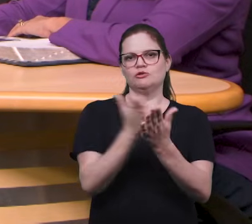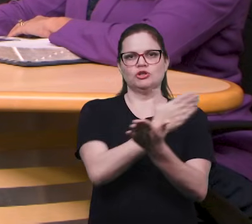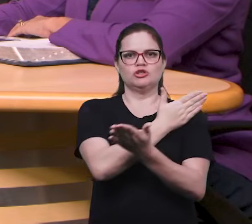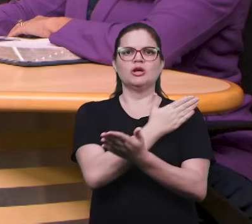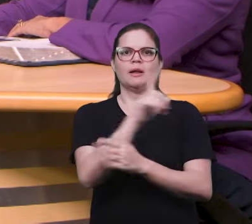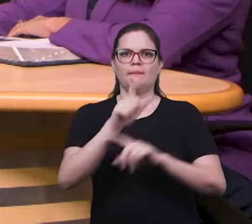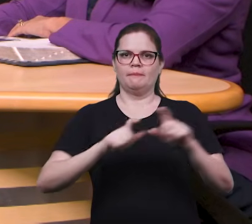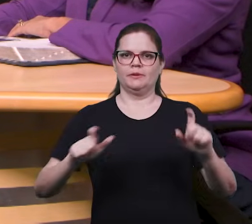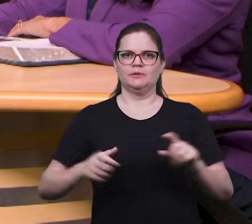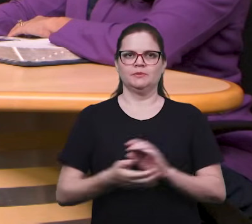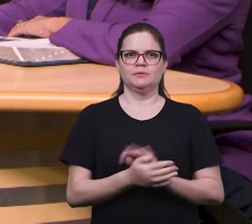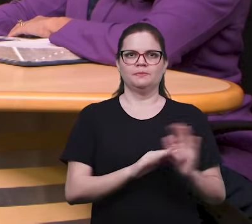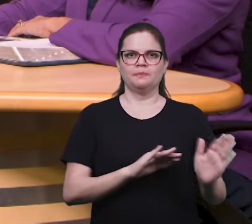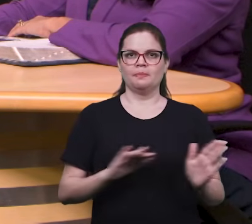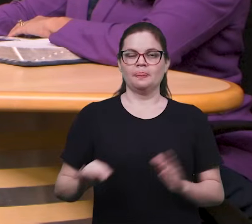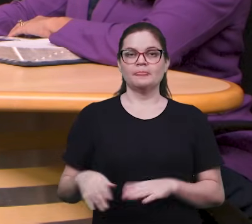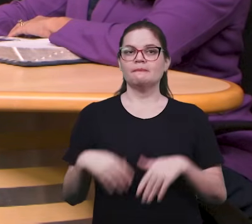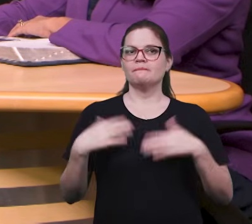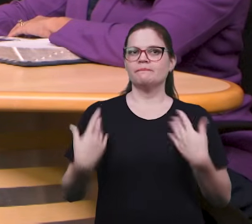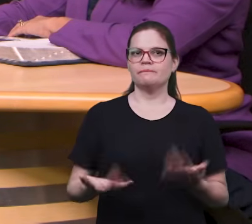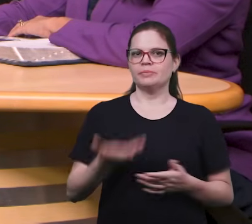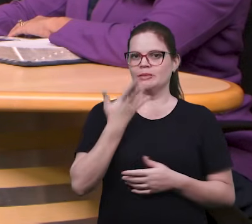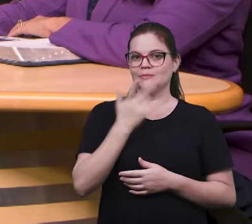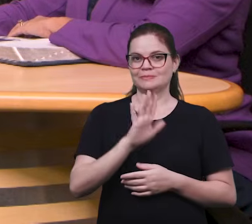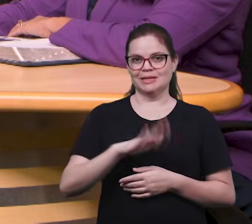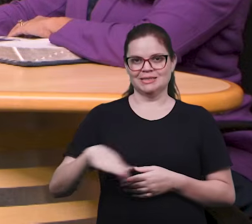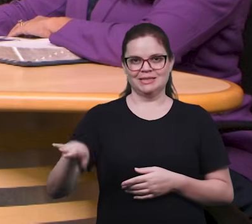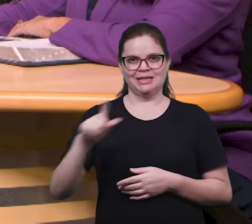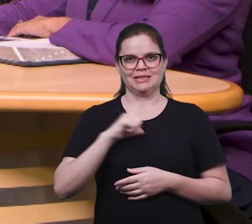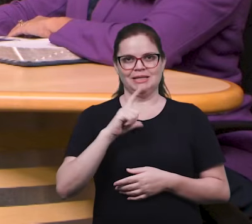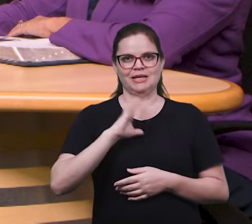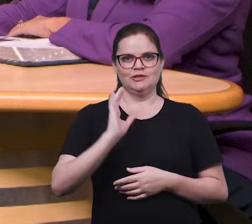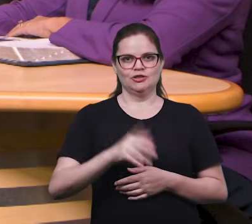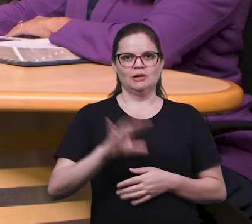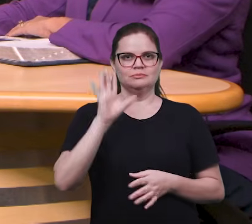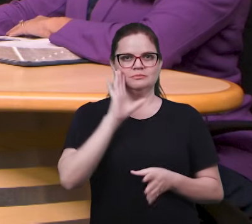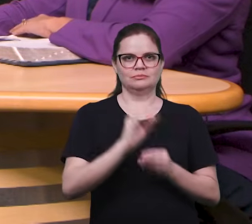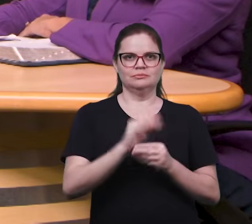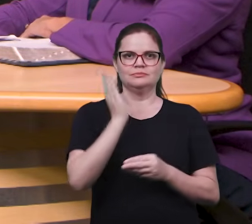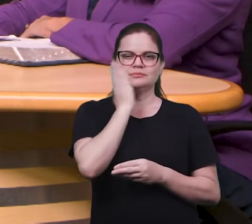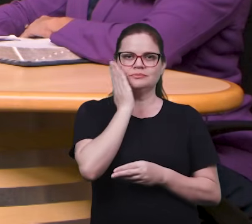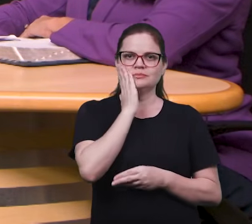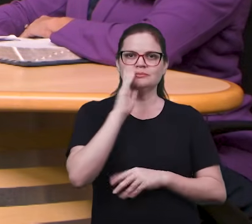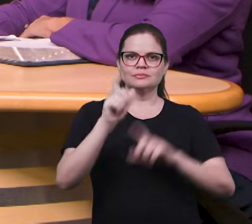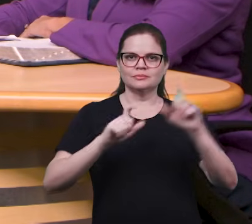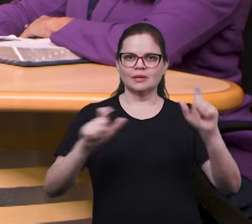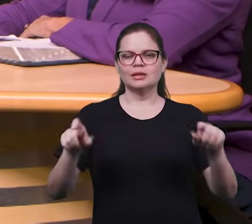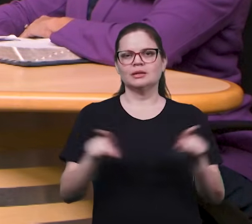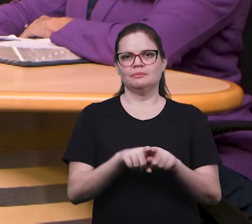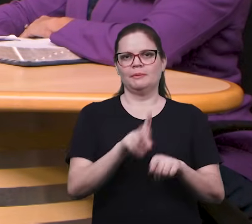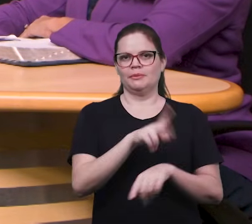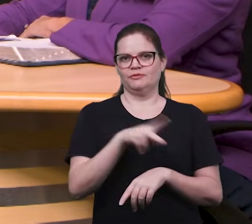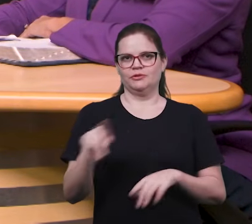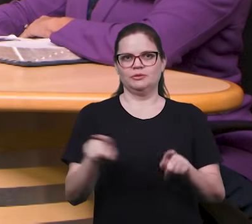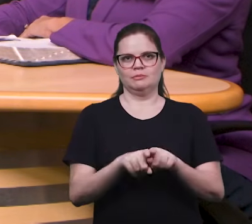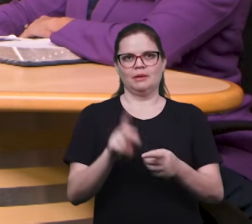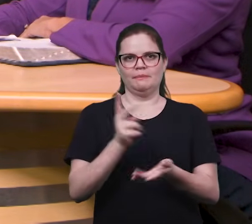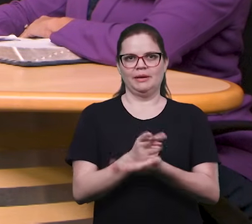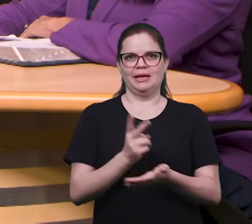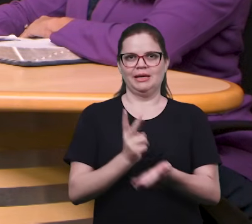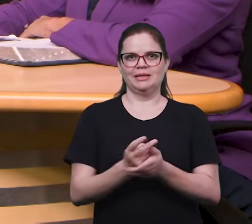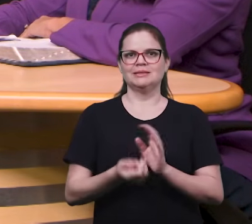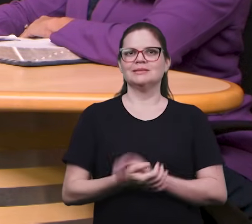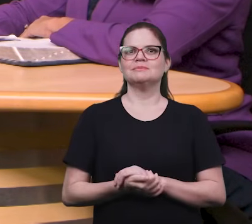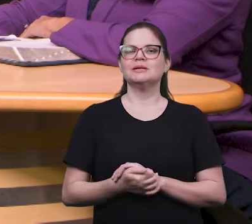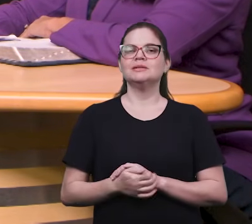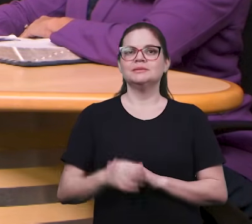crianças já têm uma identificação com os personagens, sim, as professoras, as professoras a gente fica têm tentando nomes. se encontrar, e agora a